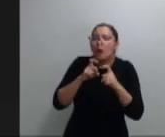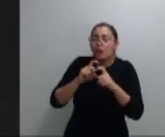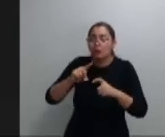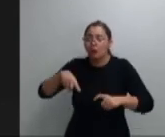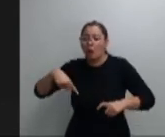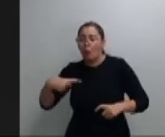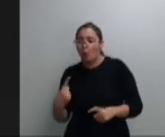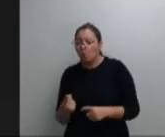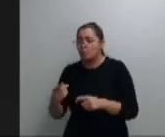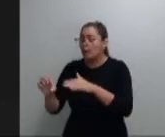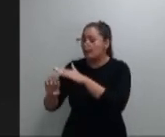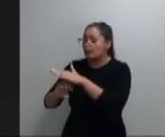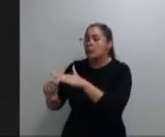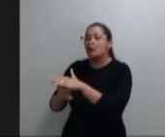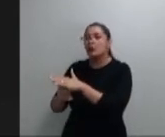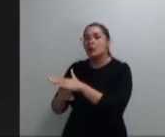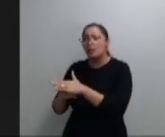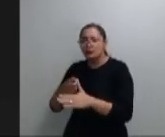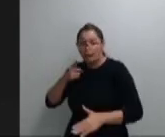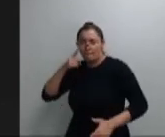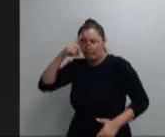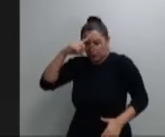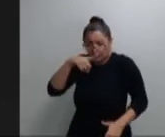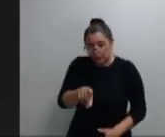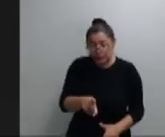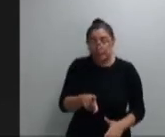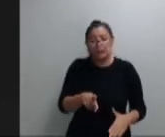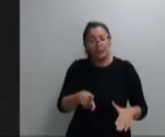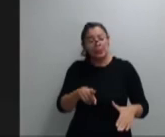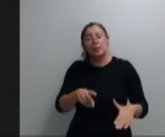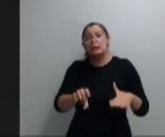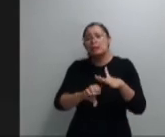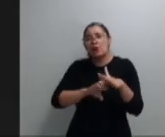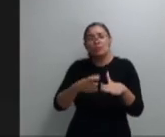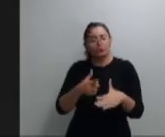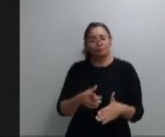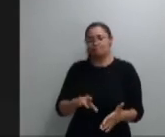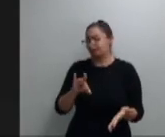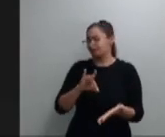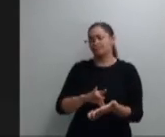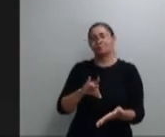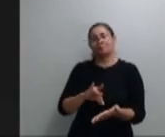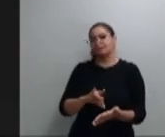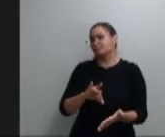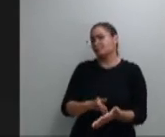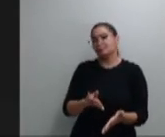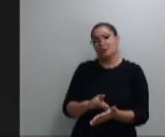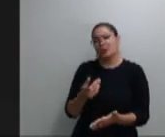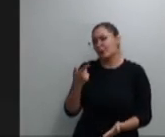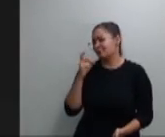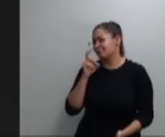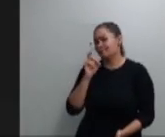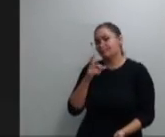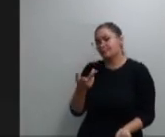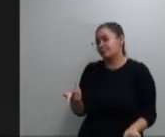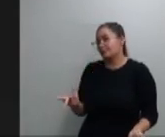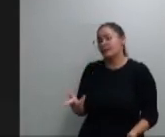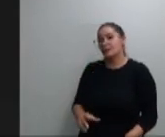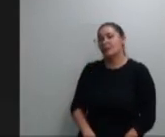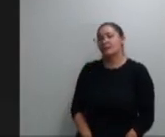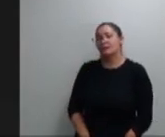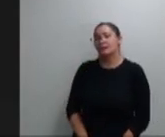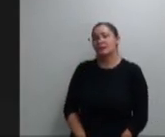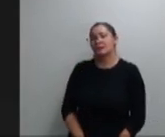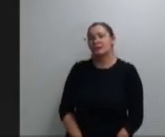eles já passam a mandar na empresa isto não é real isso não é assim que essas coisas funcionam e diz mais o